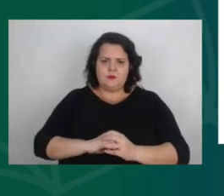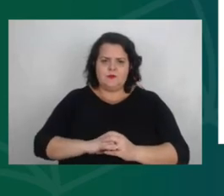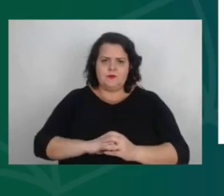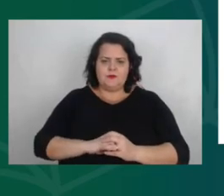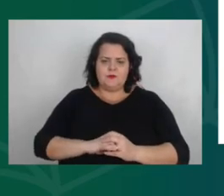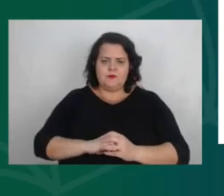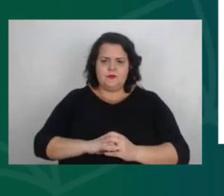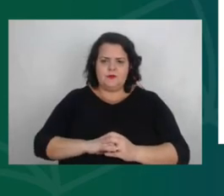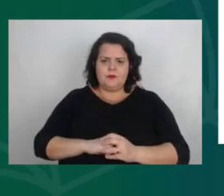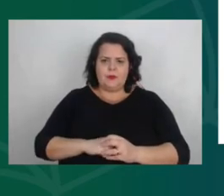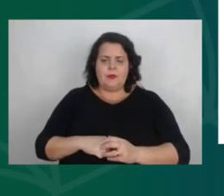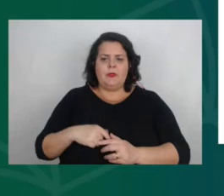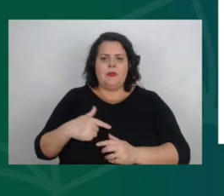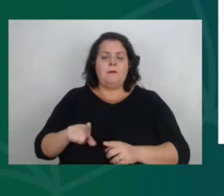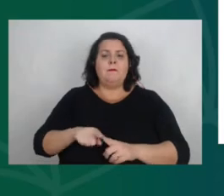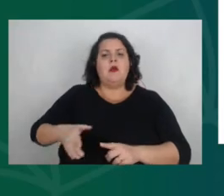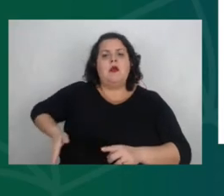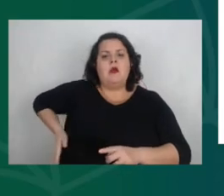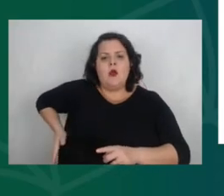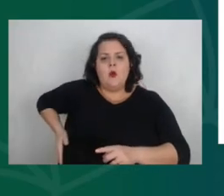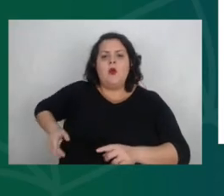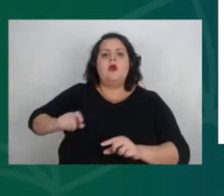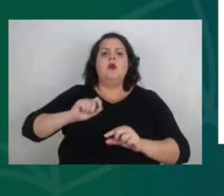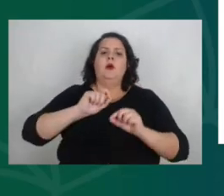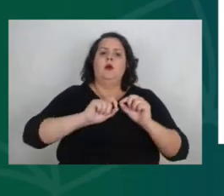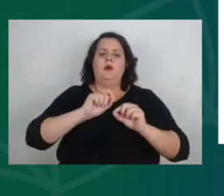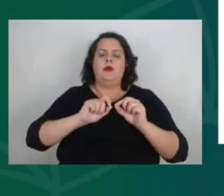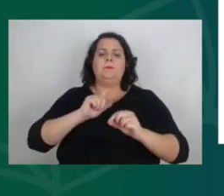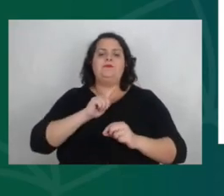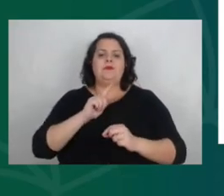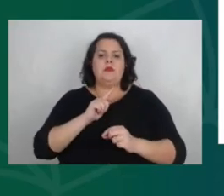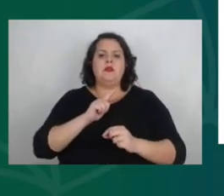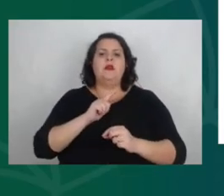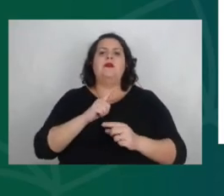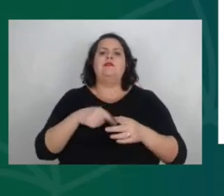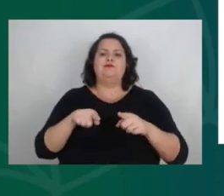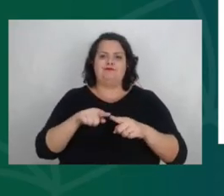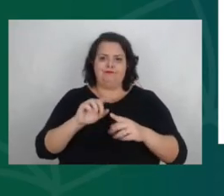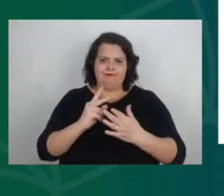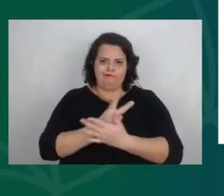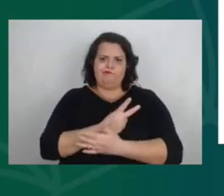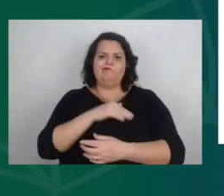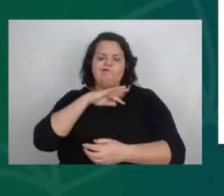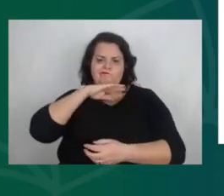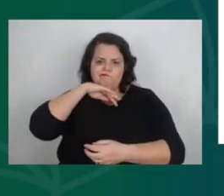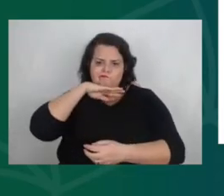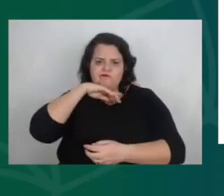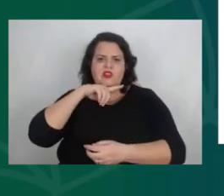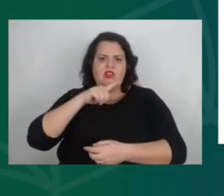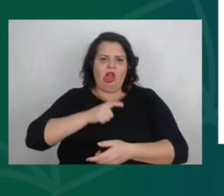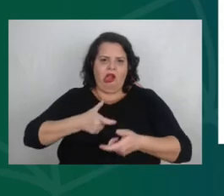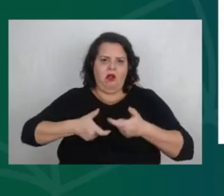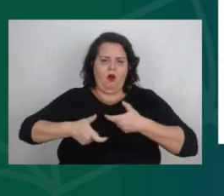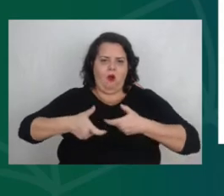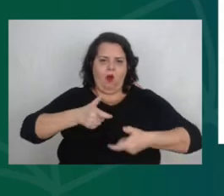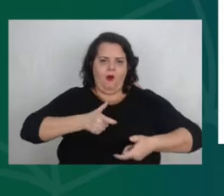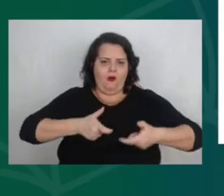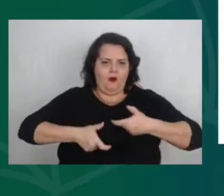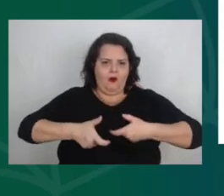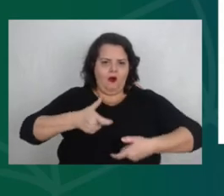tecido renal, o mesmo cenário se confirmou, ou seja, extensas áreas de necrose aqui em todos os grupos que